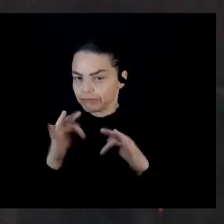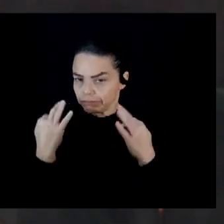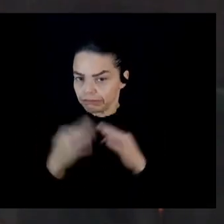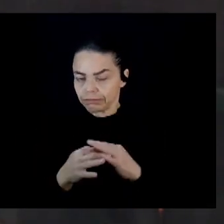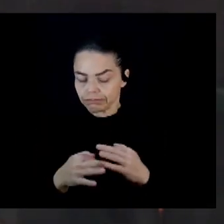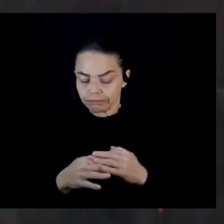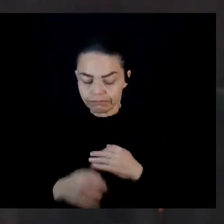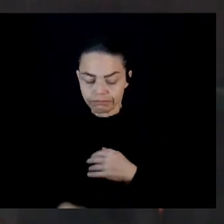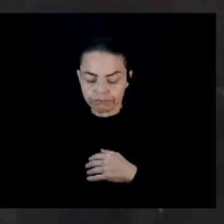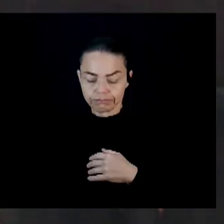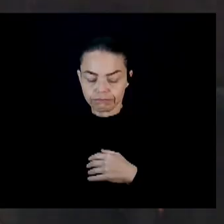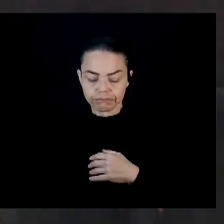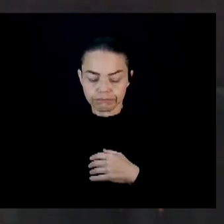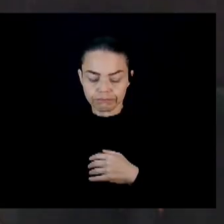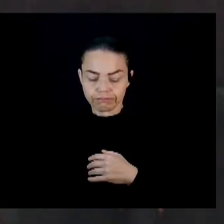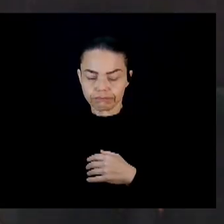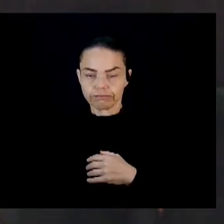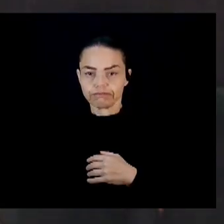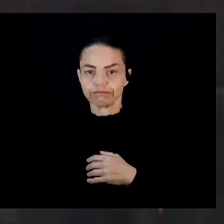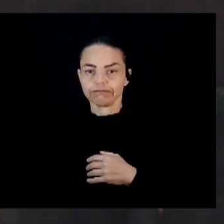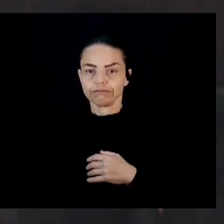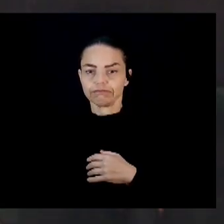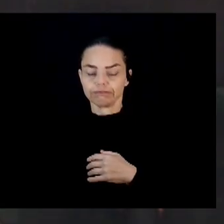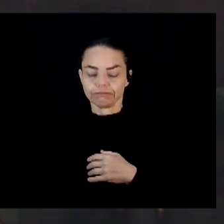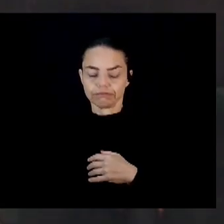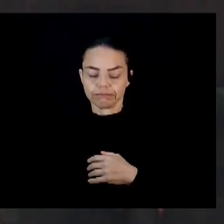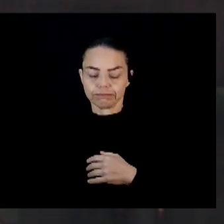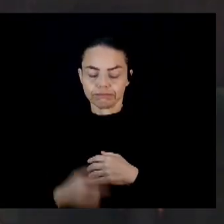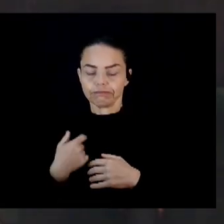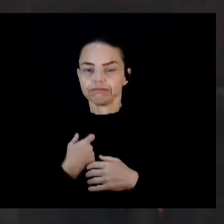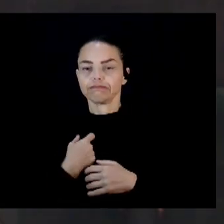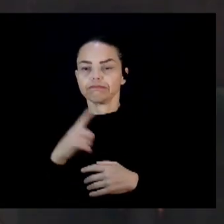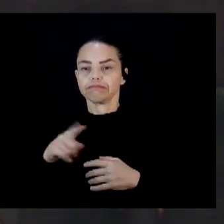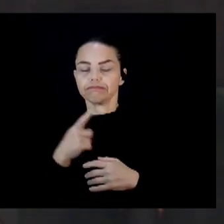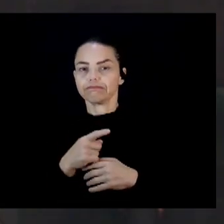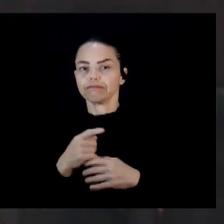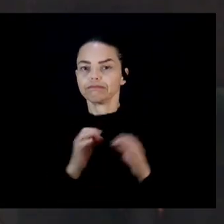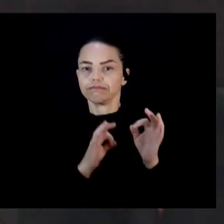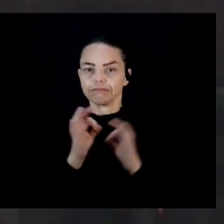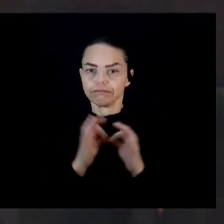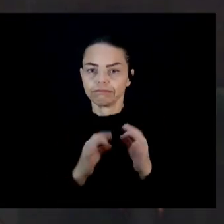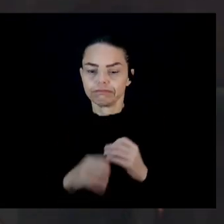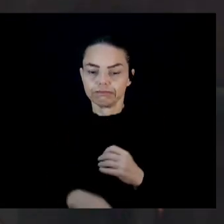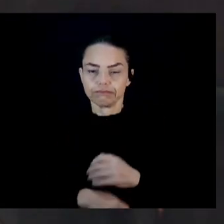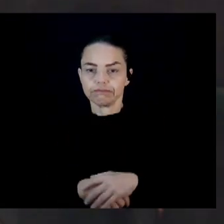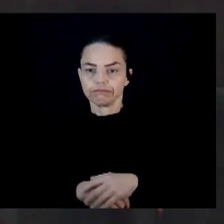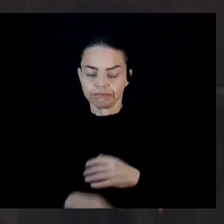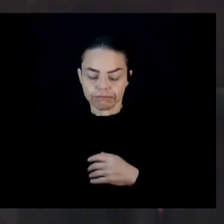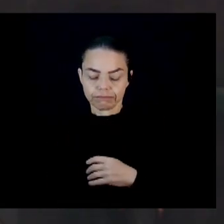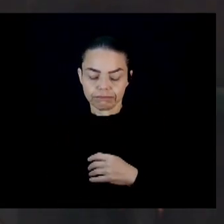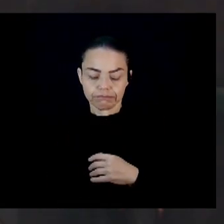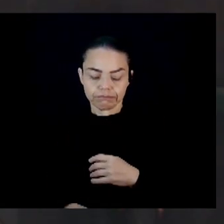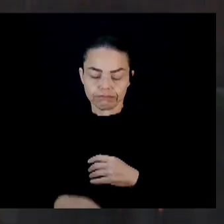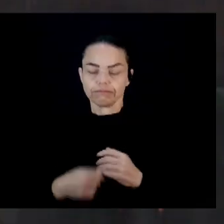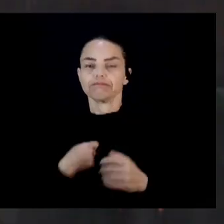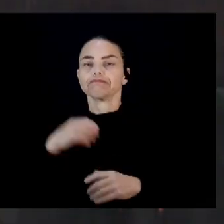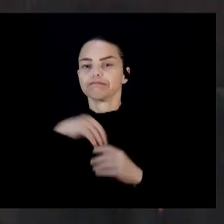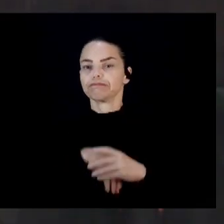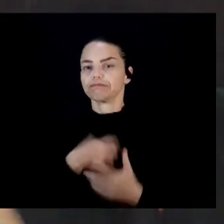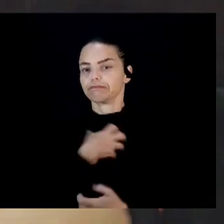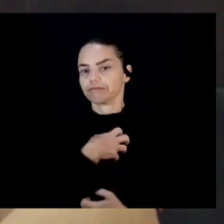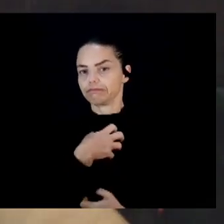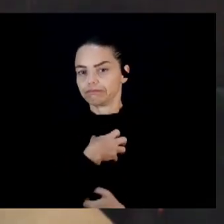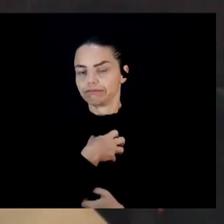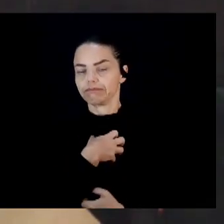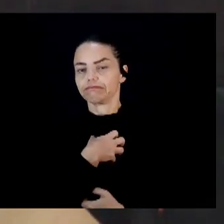é o que a gente dá em nós mesmos, não é que o que o outro dá. O outro, ele só vai reforçando algo que você já sente lá dentro de você. Então, se alguém vira